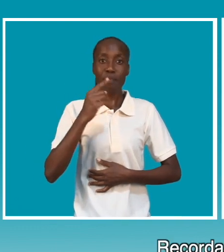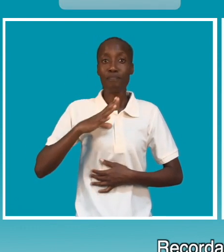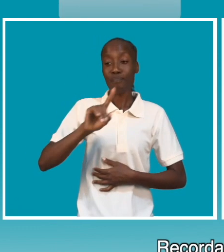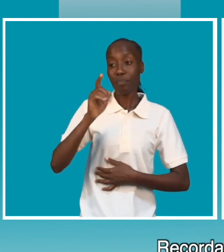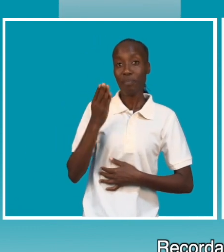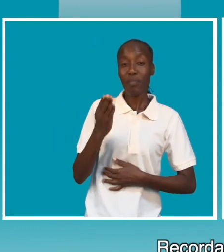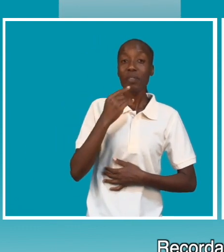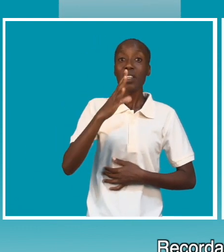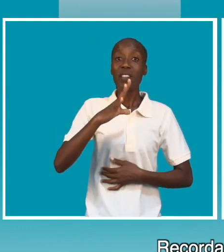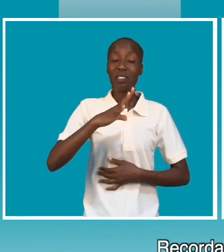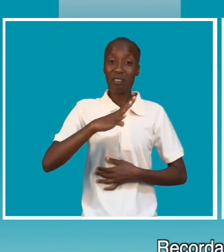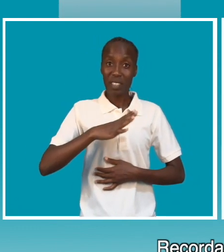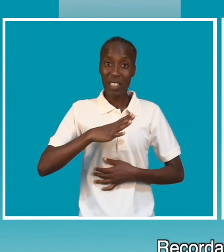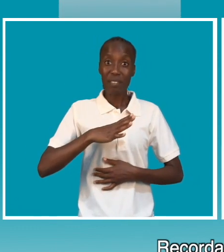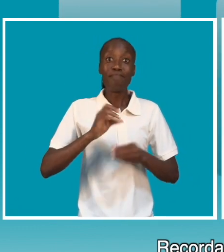respeito